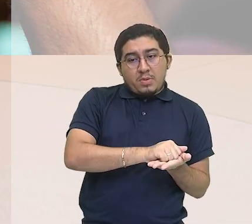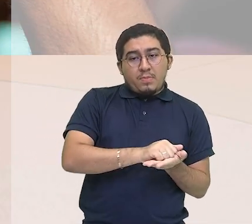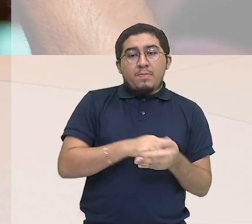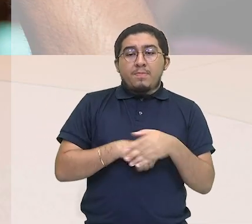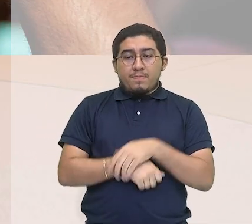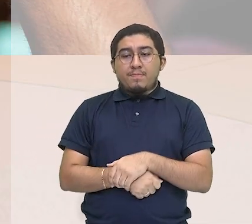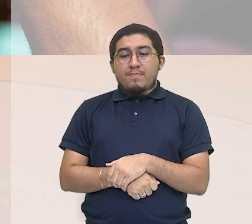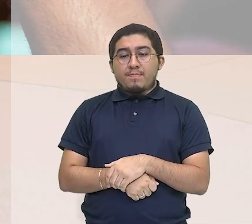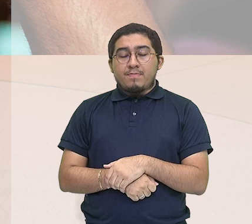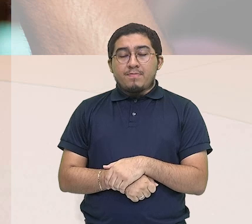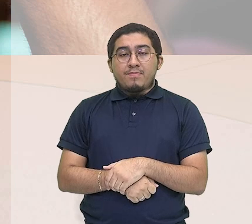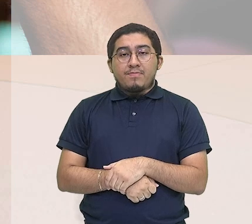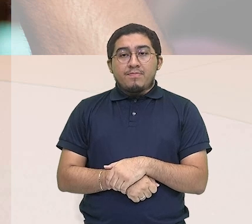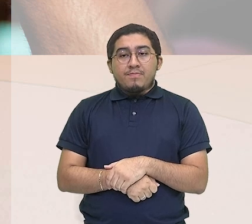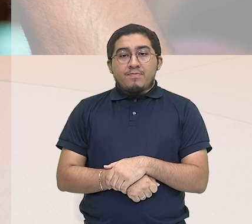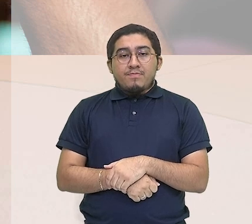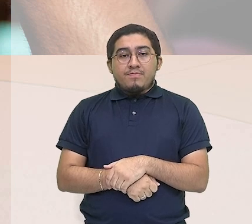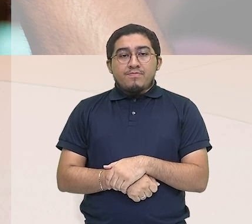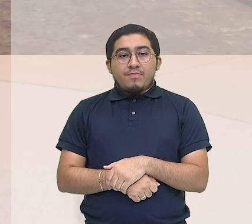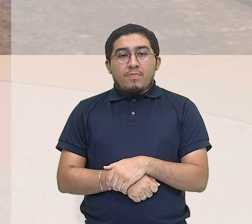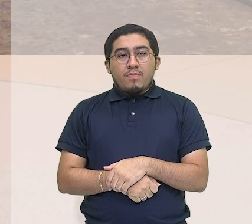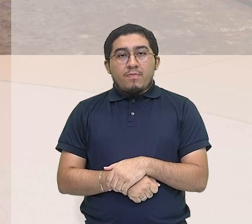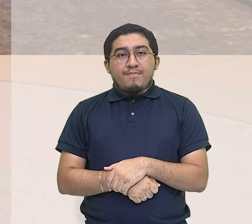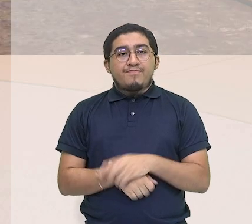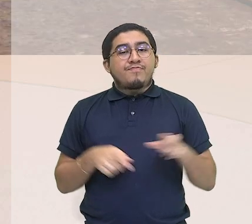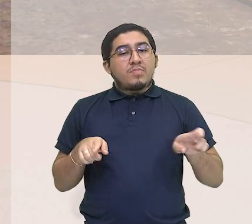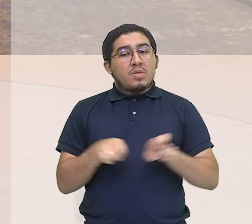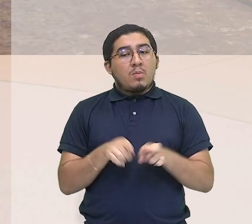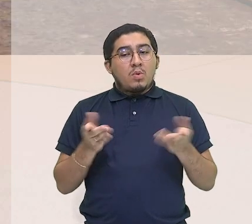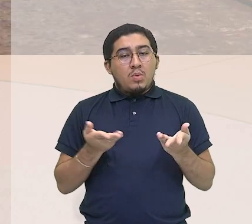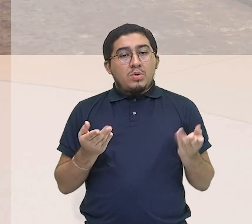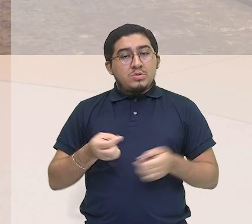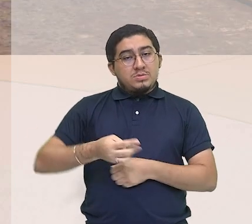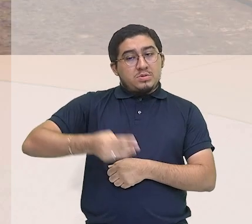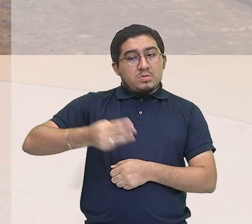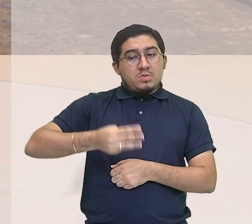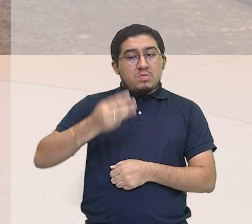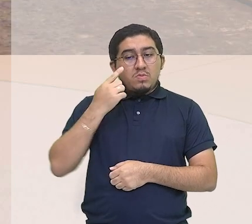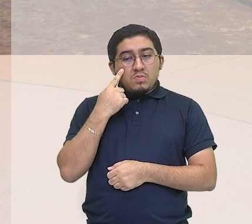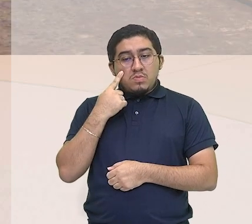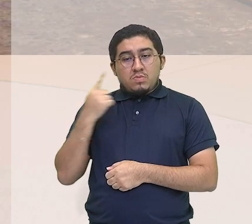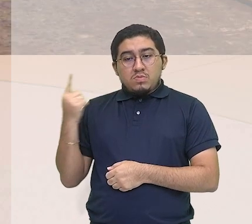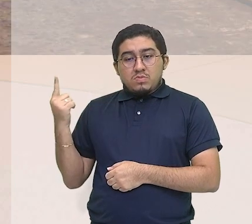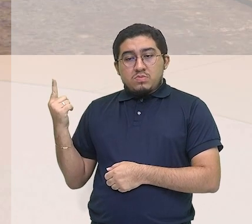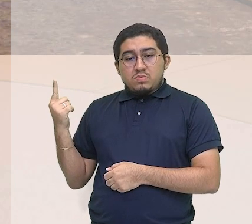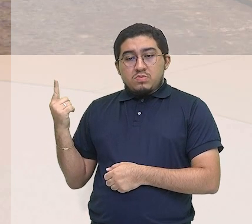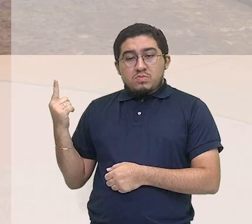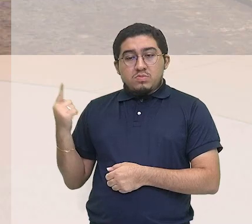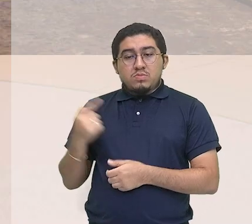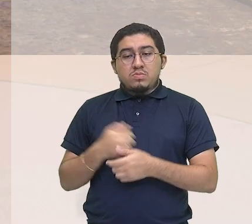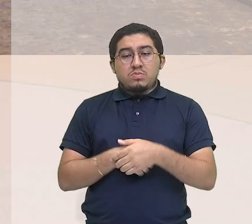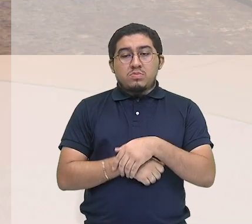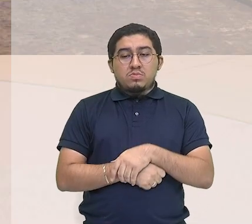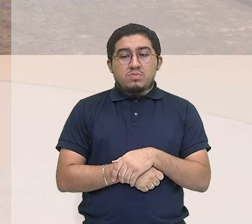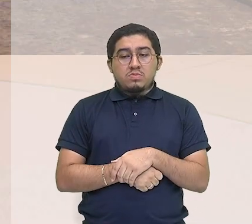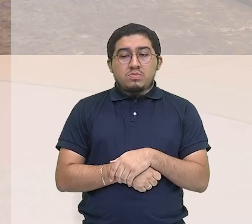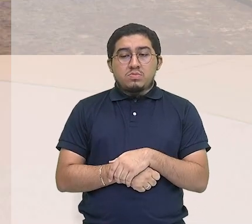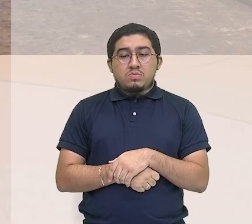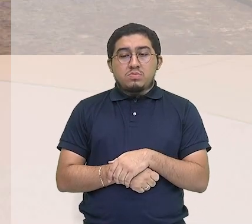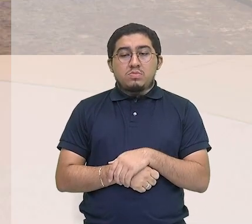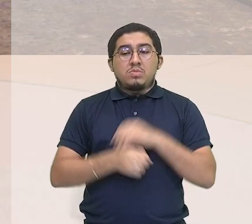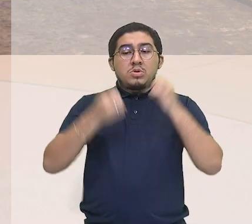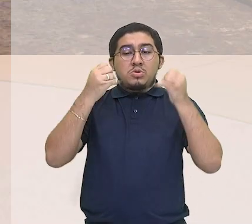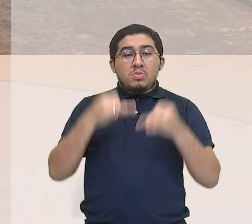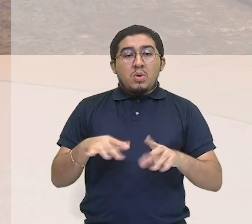políticos, por exemplo. E, seguindo adiante, chegamos ao nível 3. Já o nível 3, para Giacomo Sani, diz